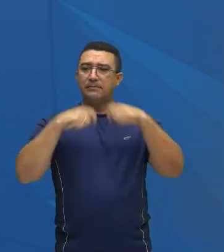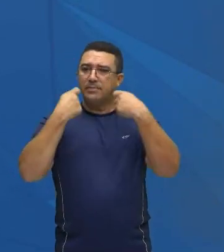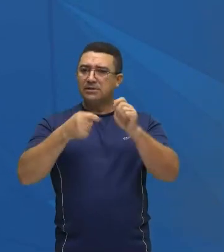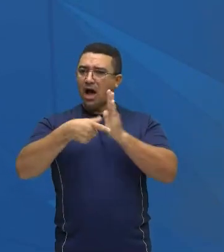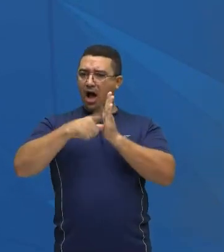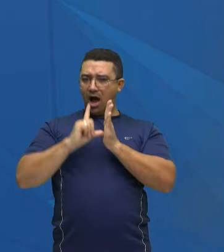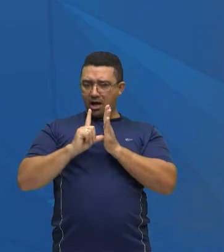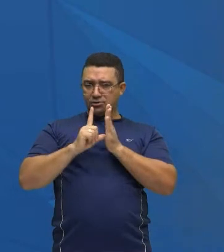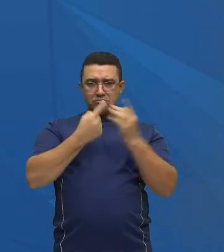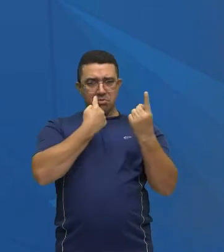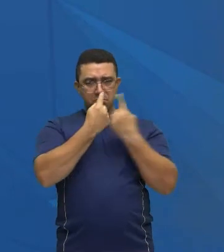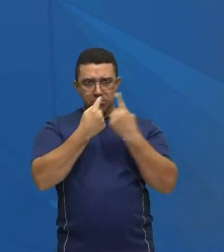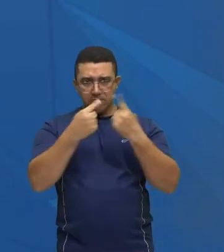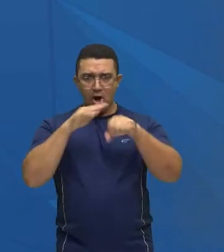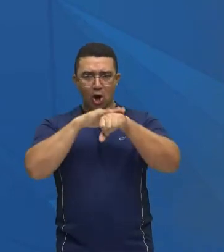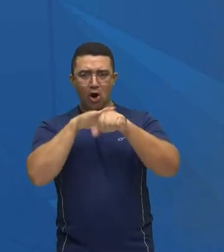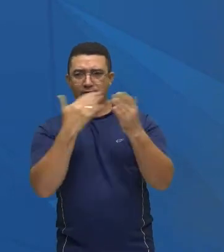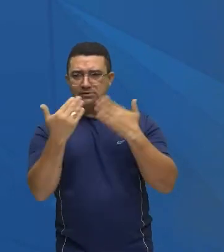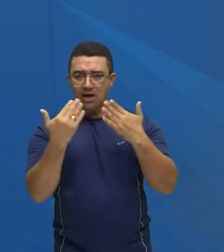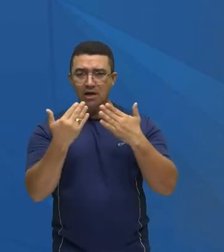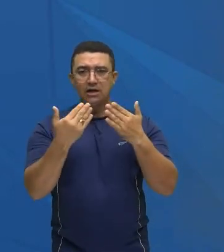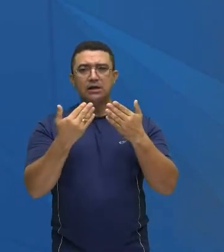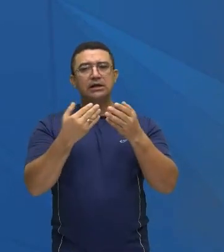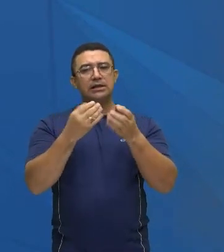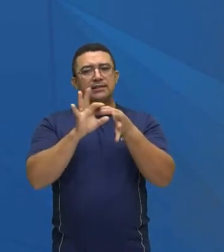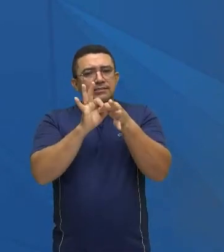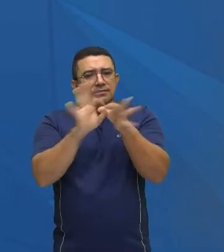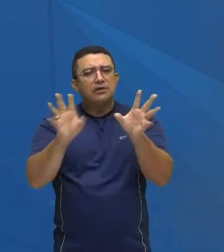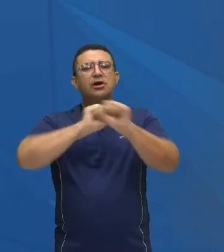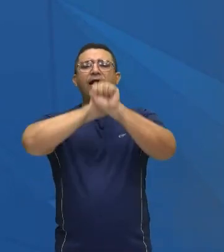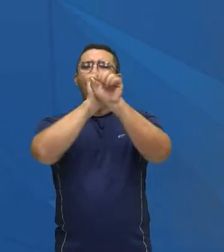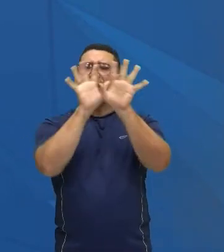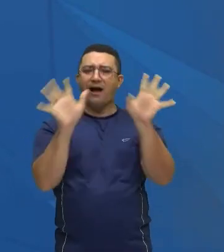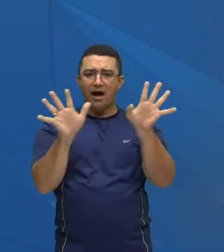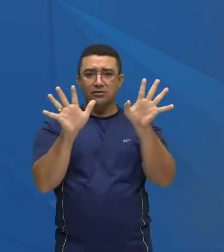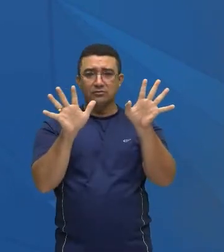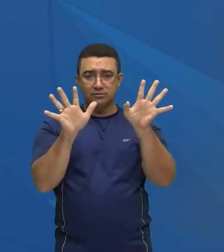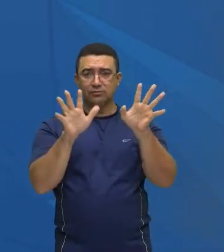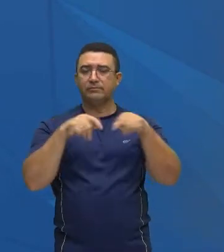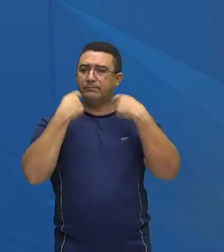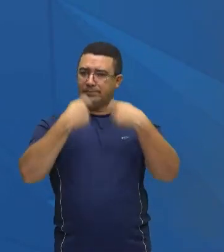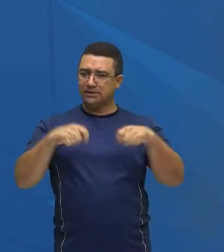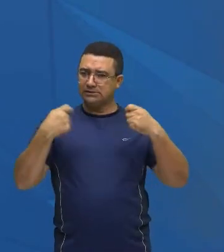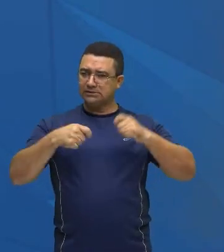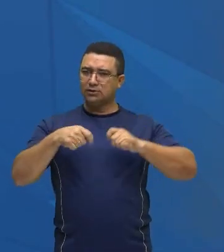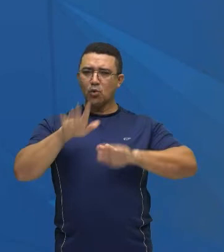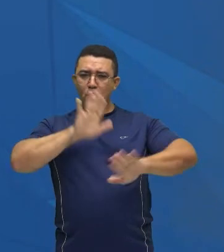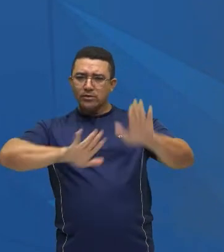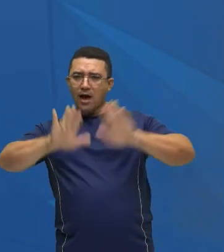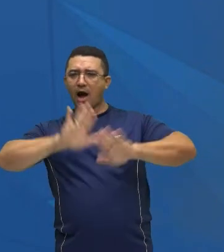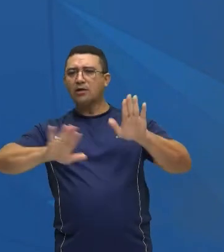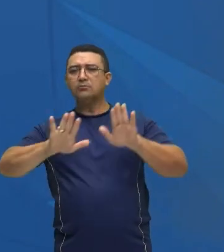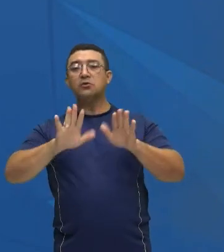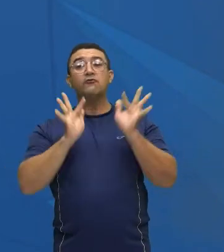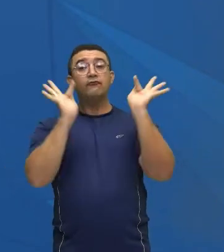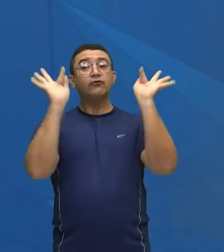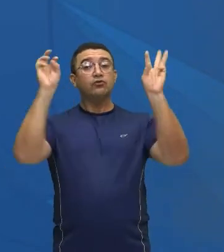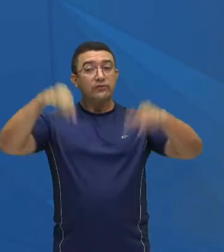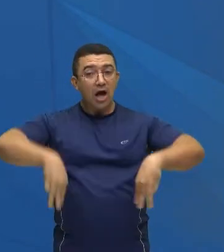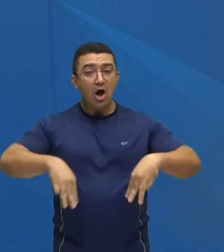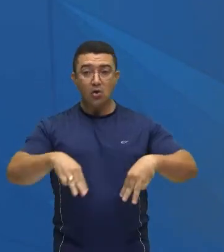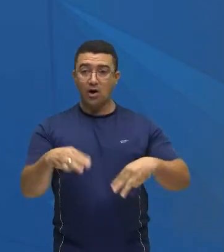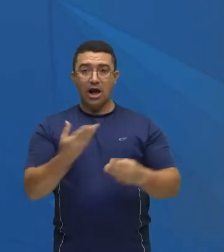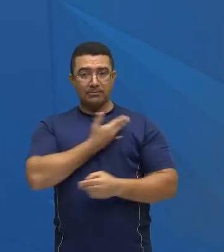manter o diálogo é super importante, né, para vocês terem ali no futuro a preservar essa amizade, no sentido de acontecer